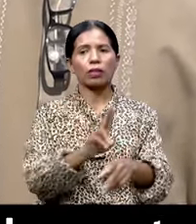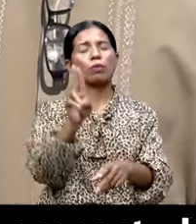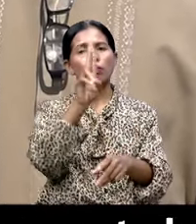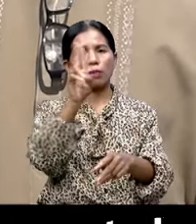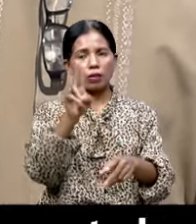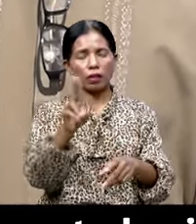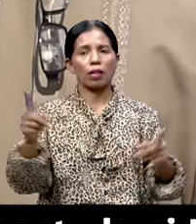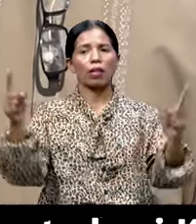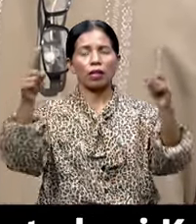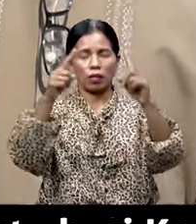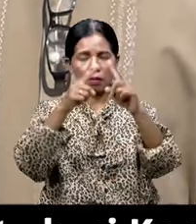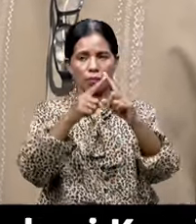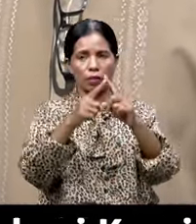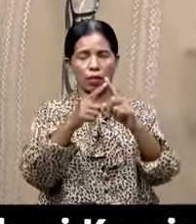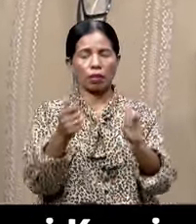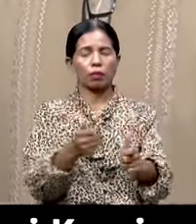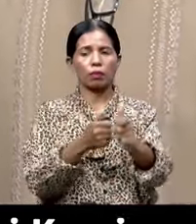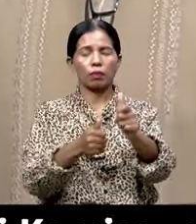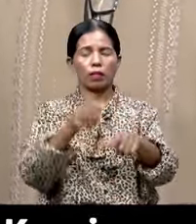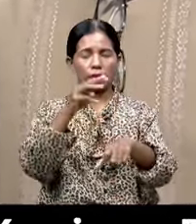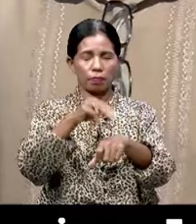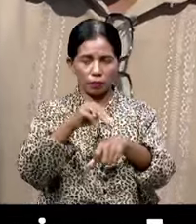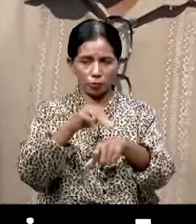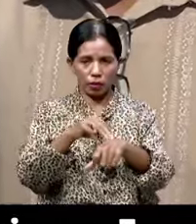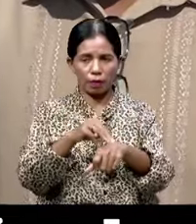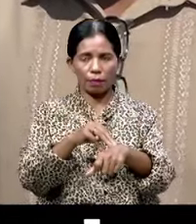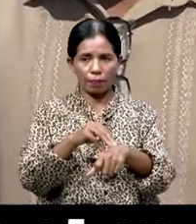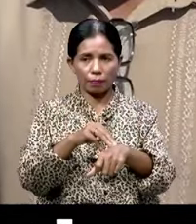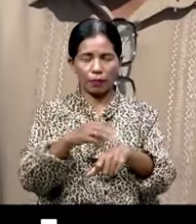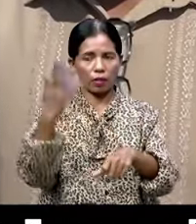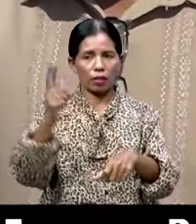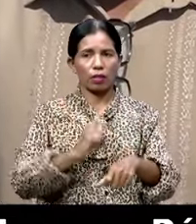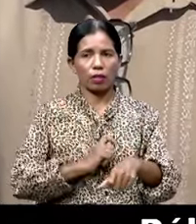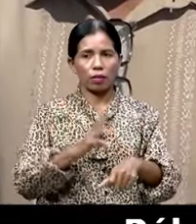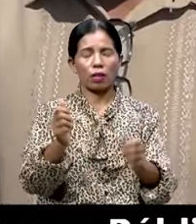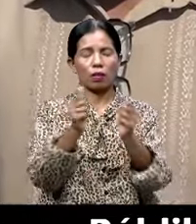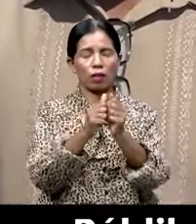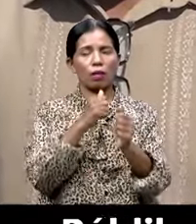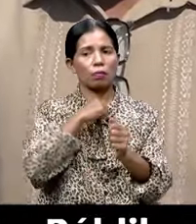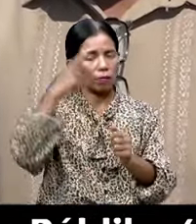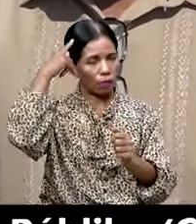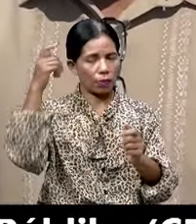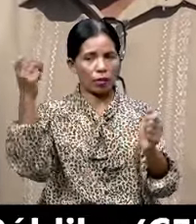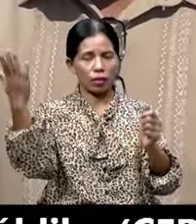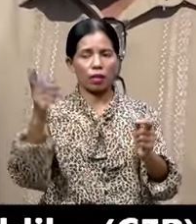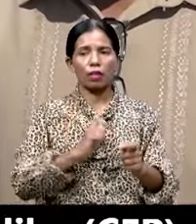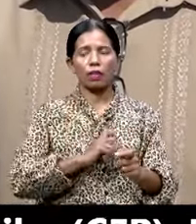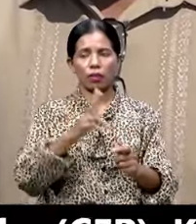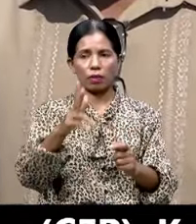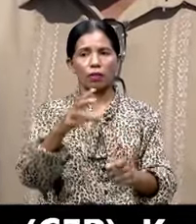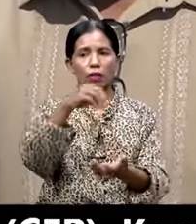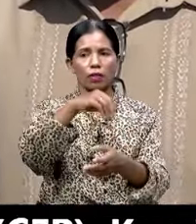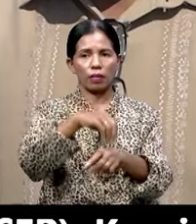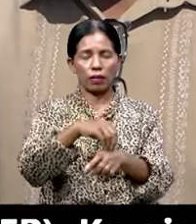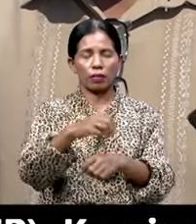tu vai tuir missa, vai tuir missa amo Papa Nian e a Tacitolo. É prevê e a